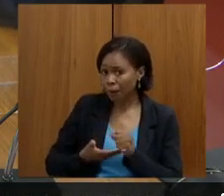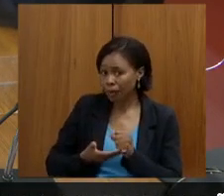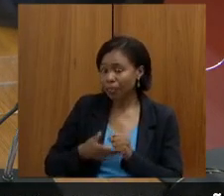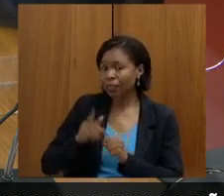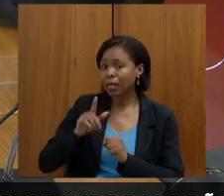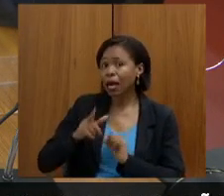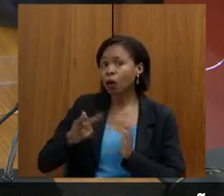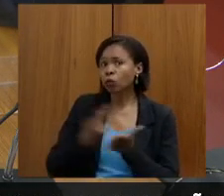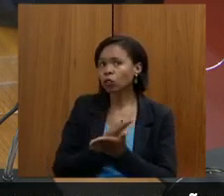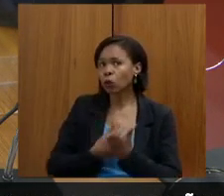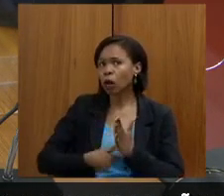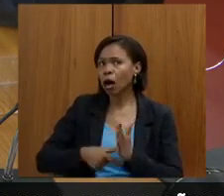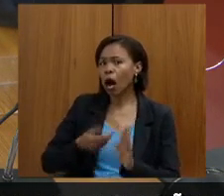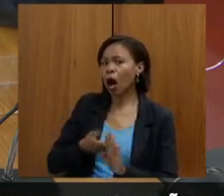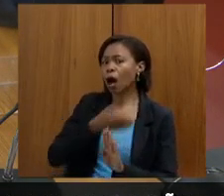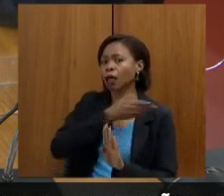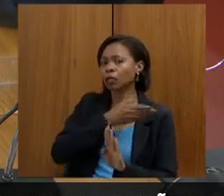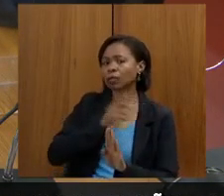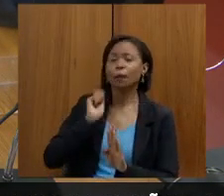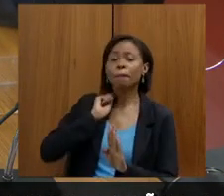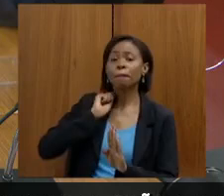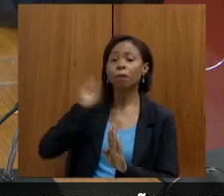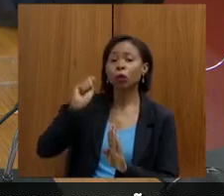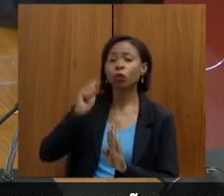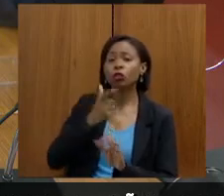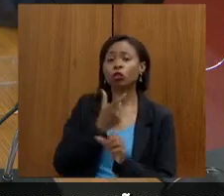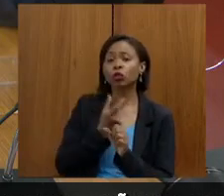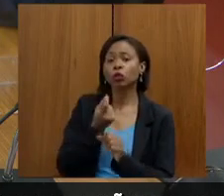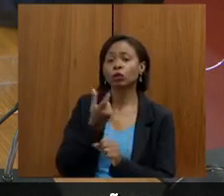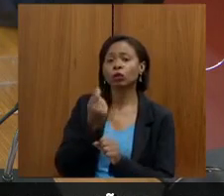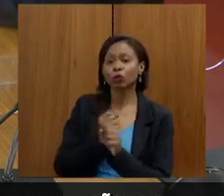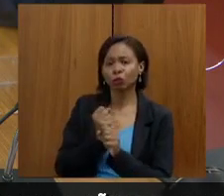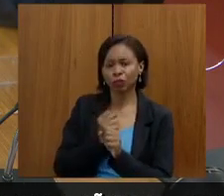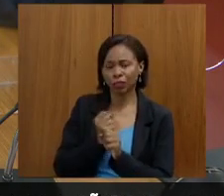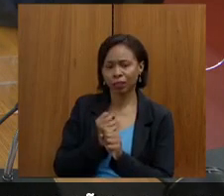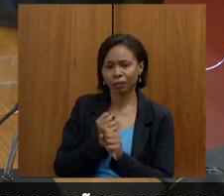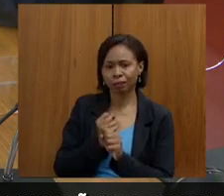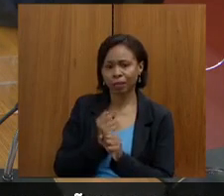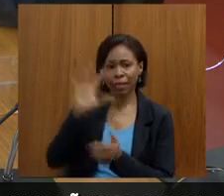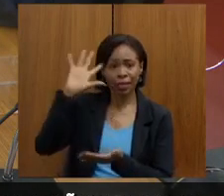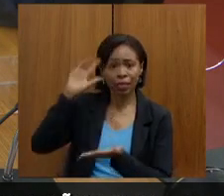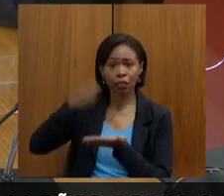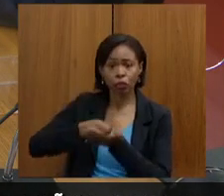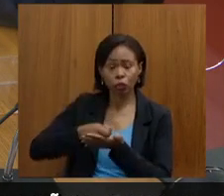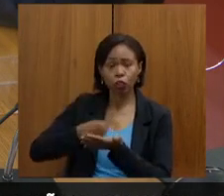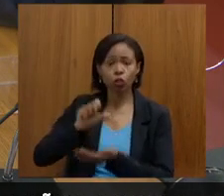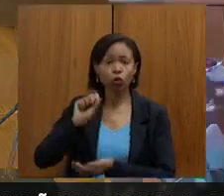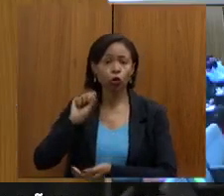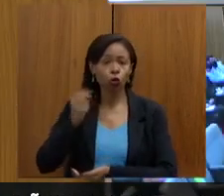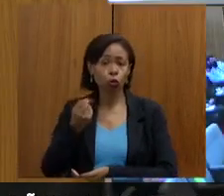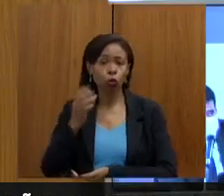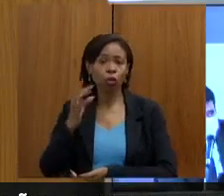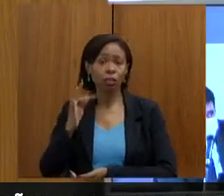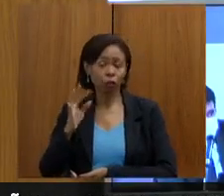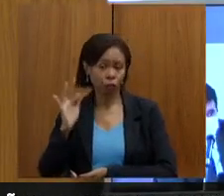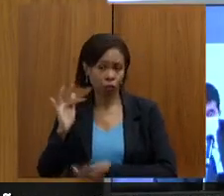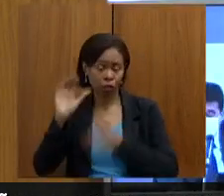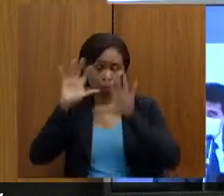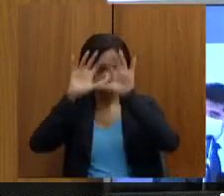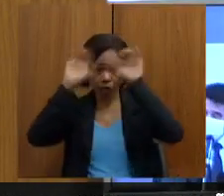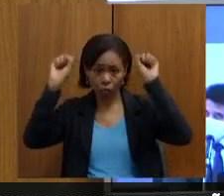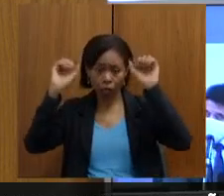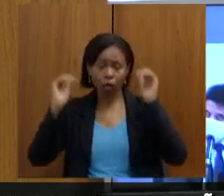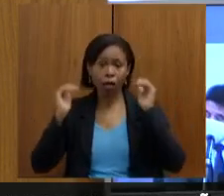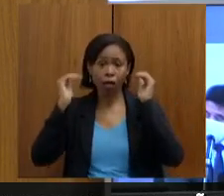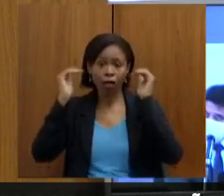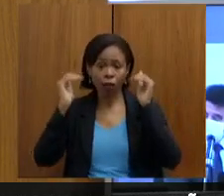e antes de abril de 2020 e as decisões do supremo ocorreram agora